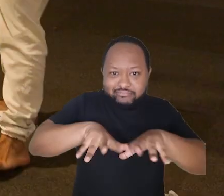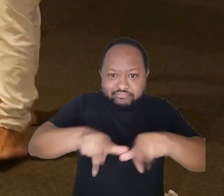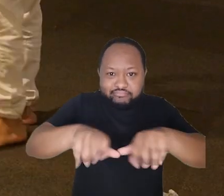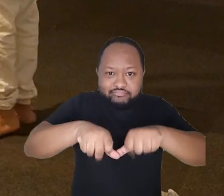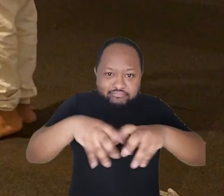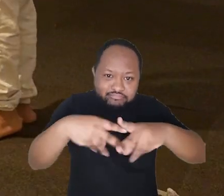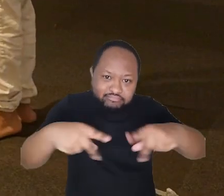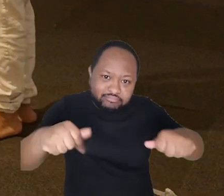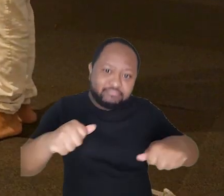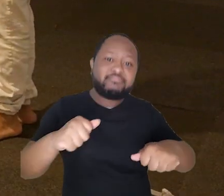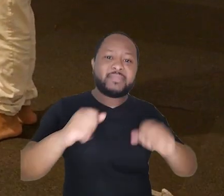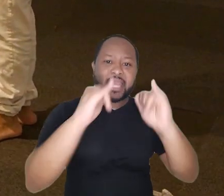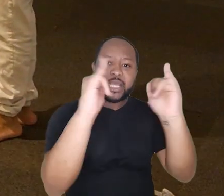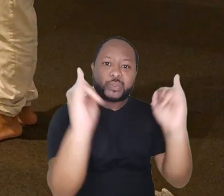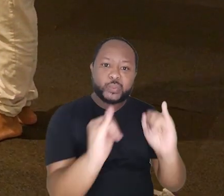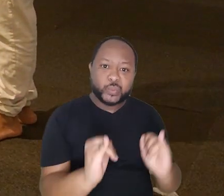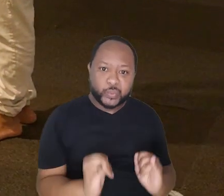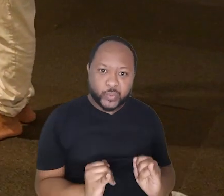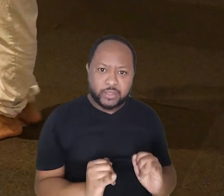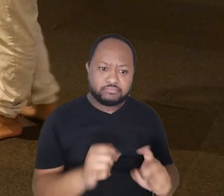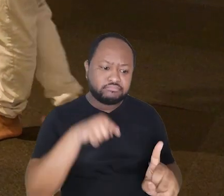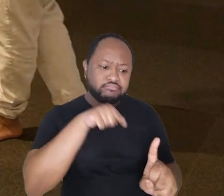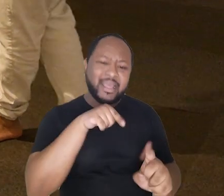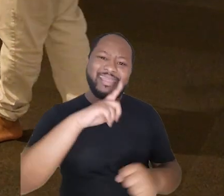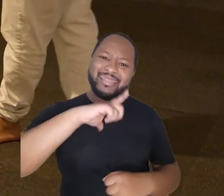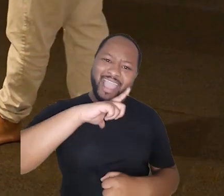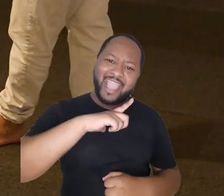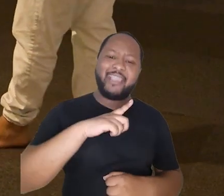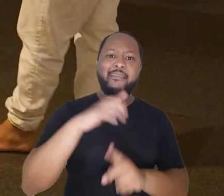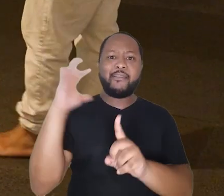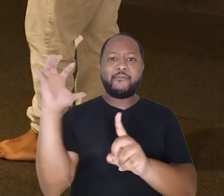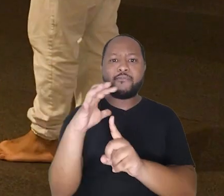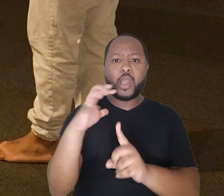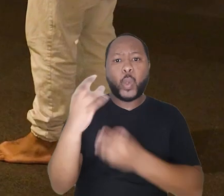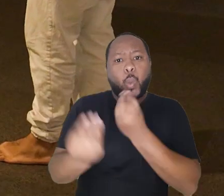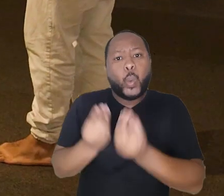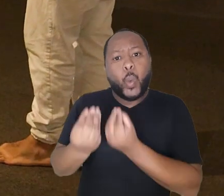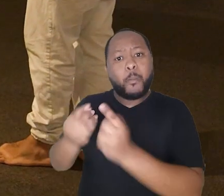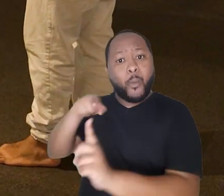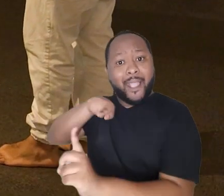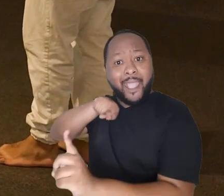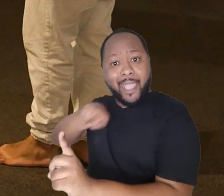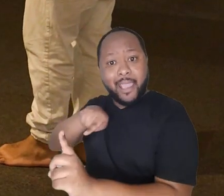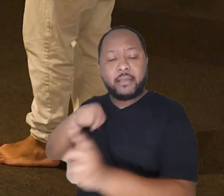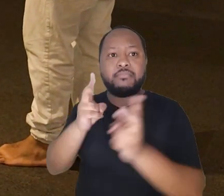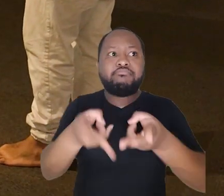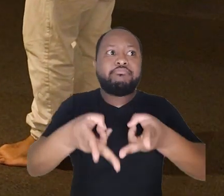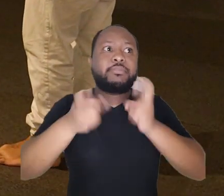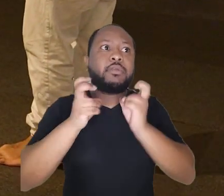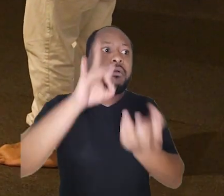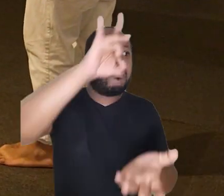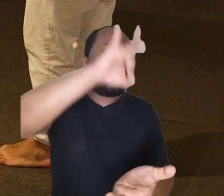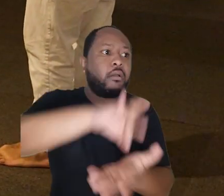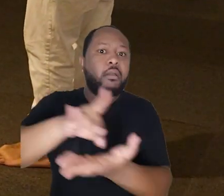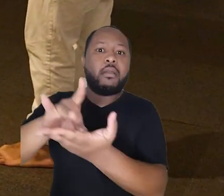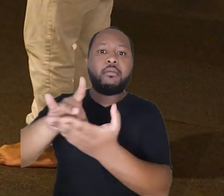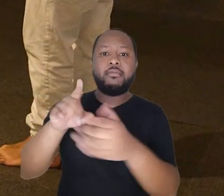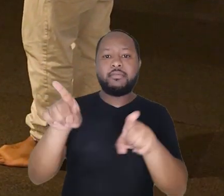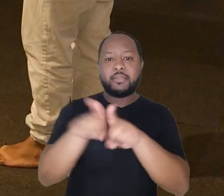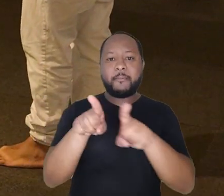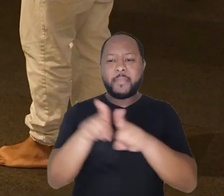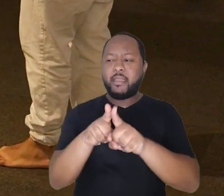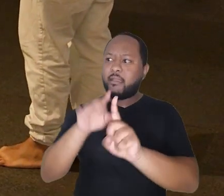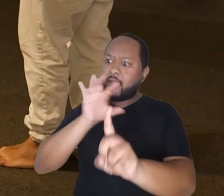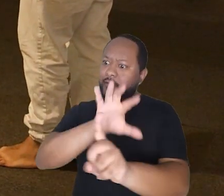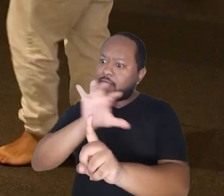As esculturas têm essa influência de como ele percebe a realidade e de também essa influência que ele tem em